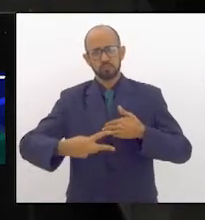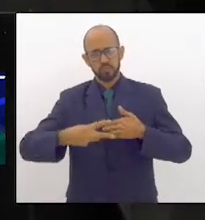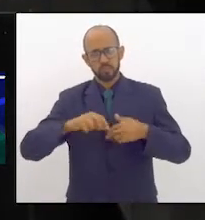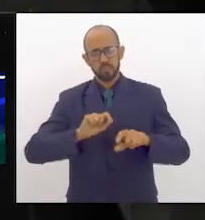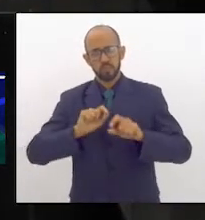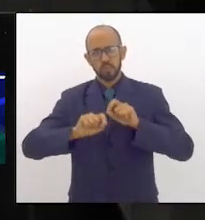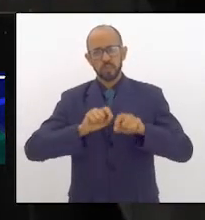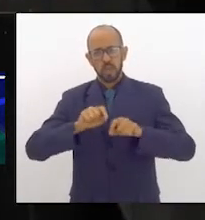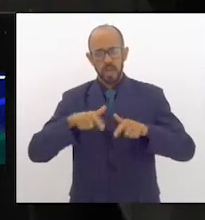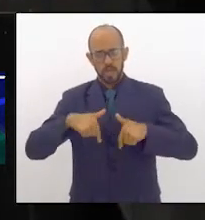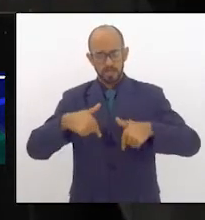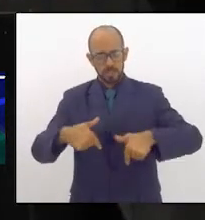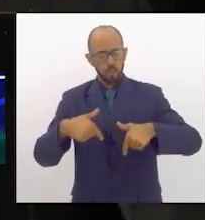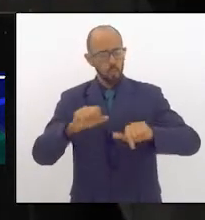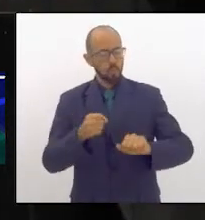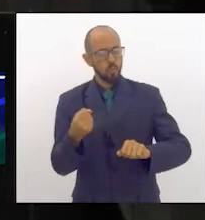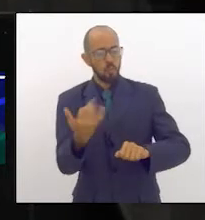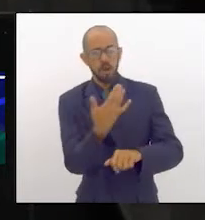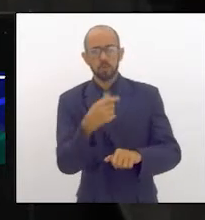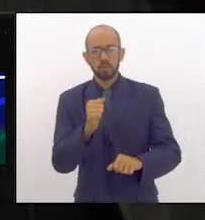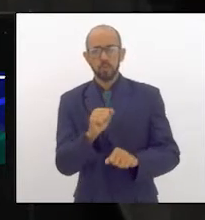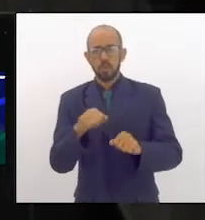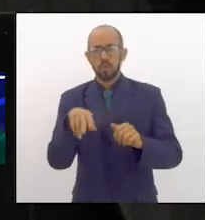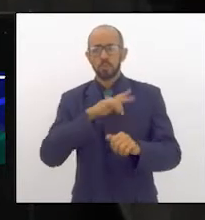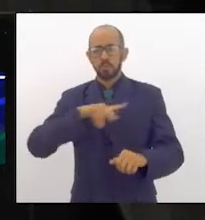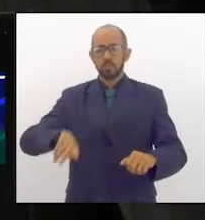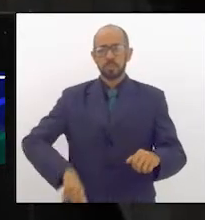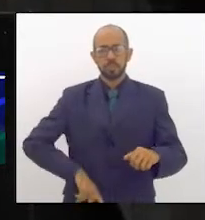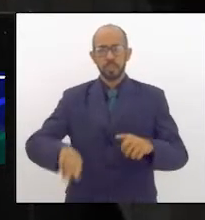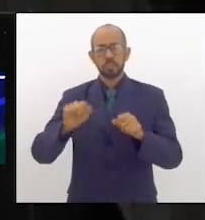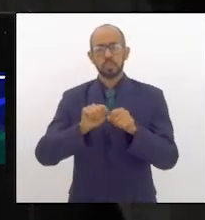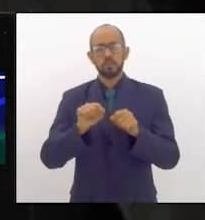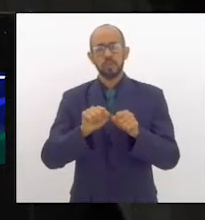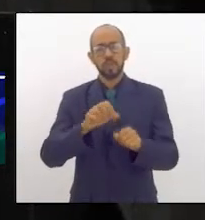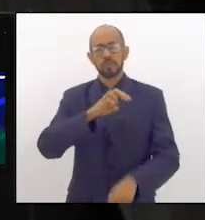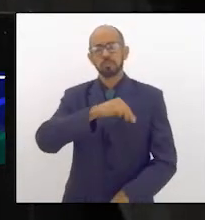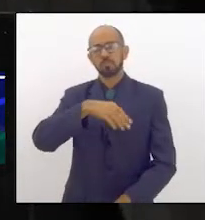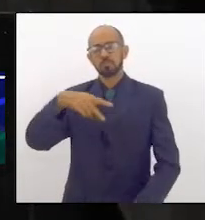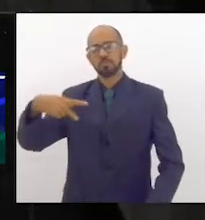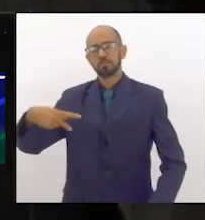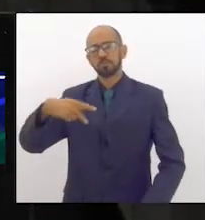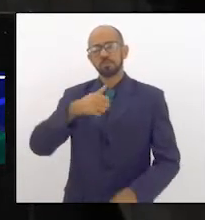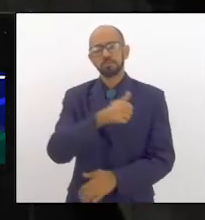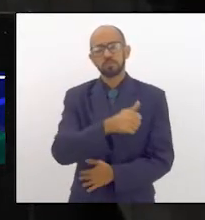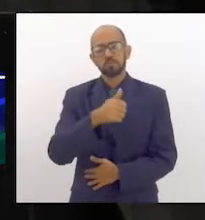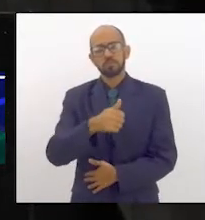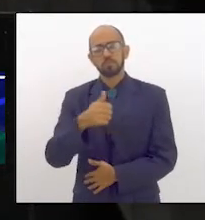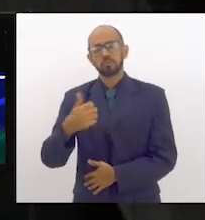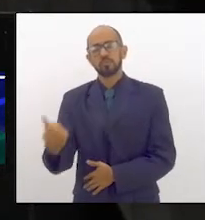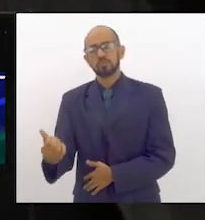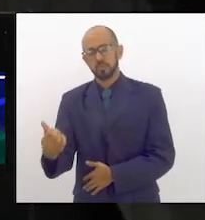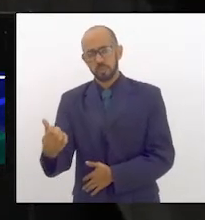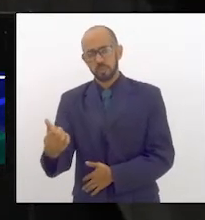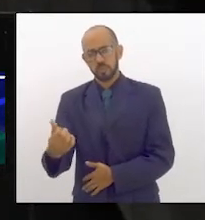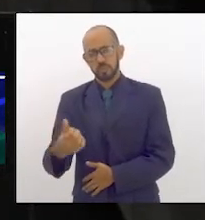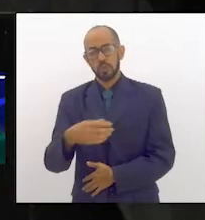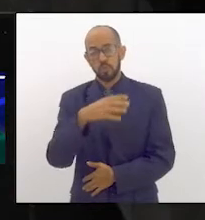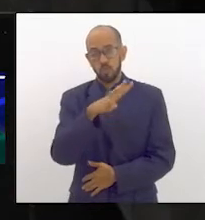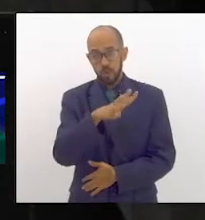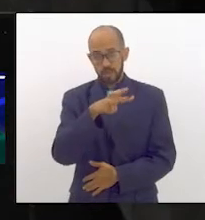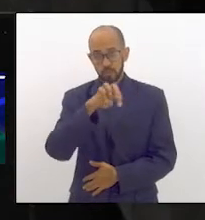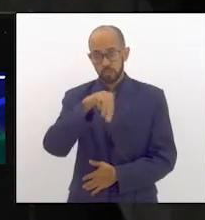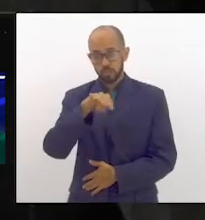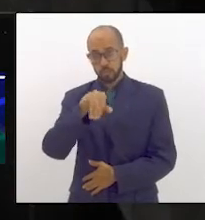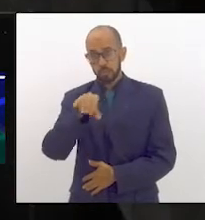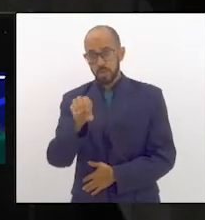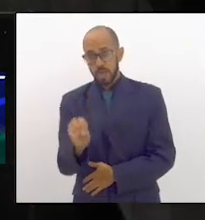o Presidente da República editou a medida provisória nº 1116 de 4 de